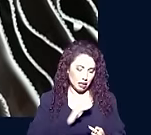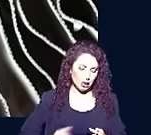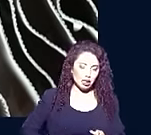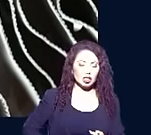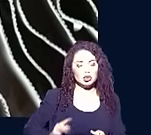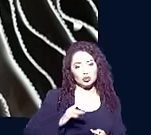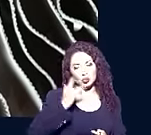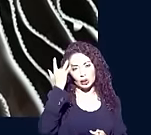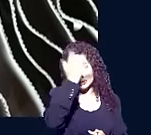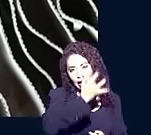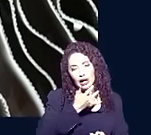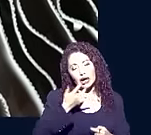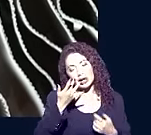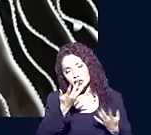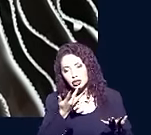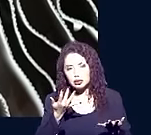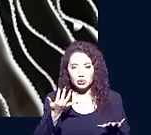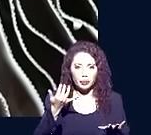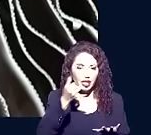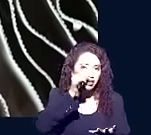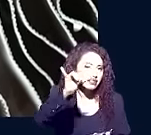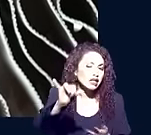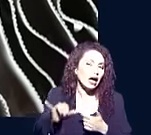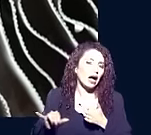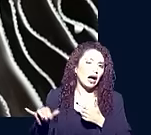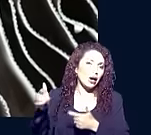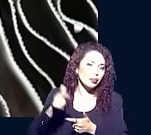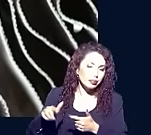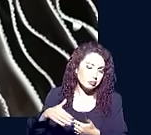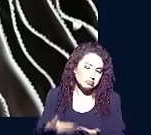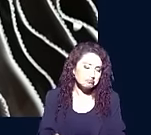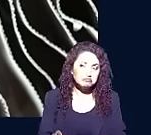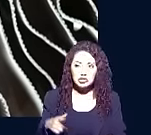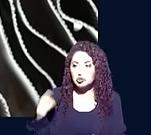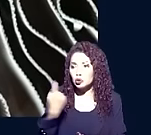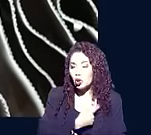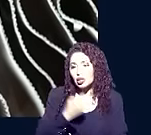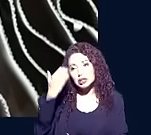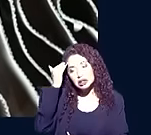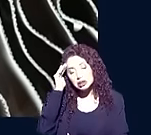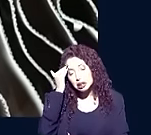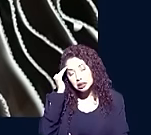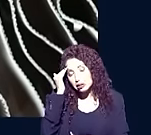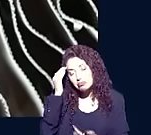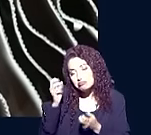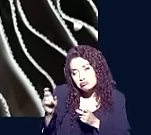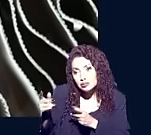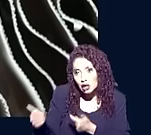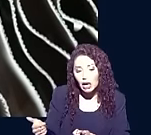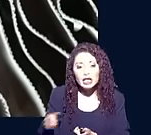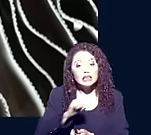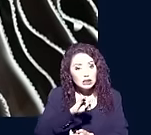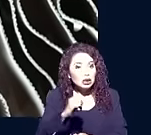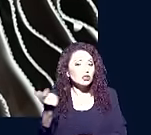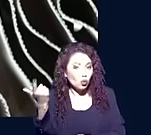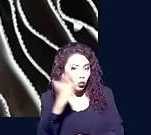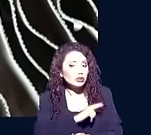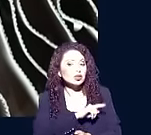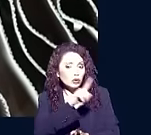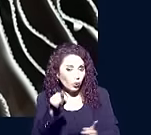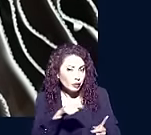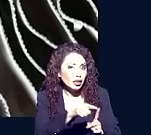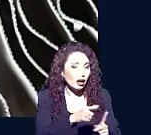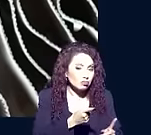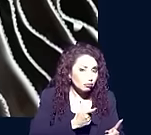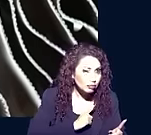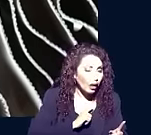o que nós entendemos é que com naturalidade se bater a meta tem o x de consequência do